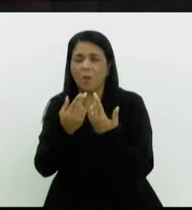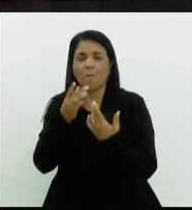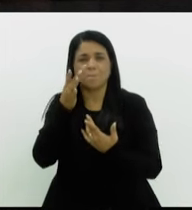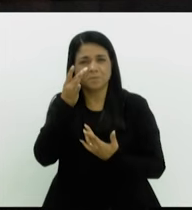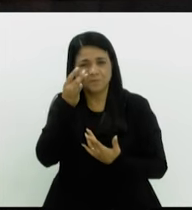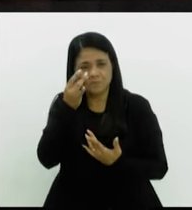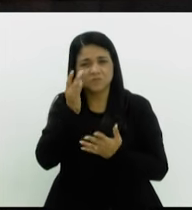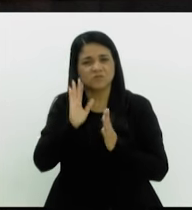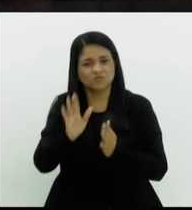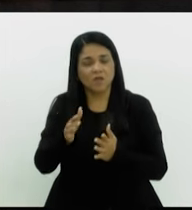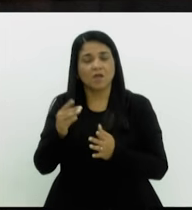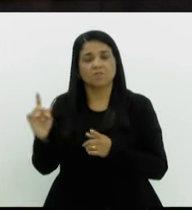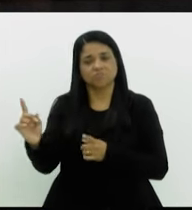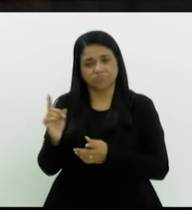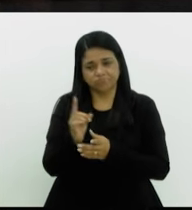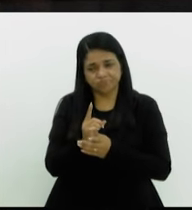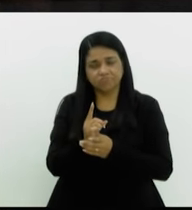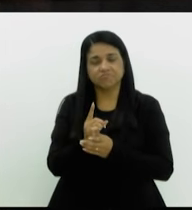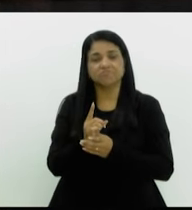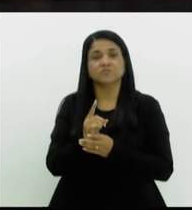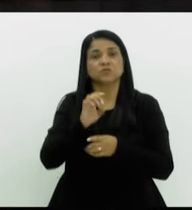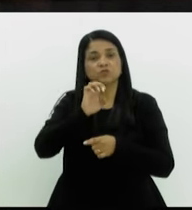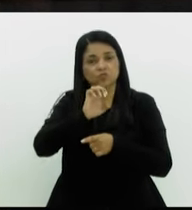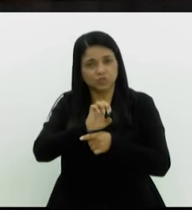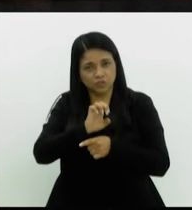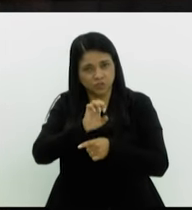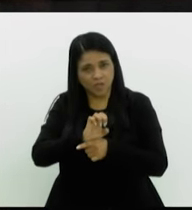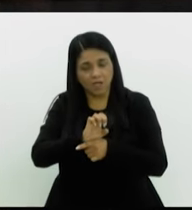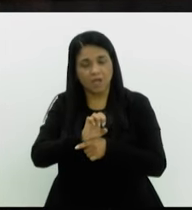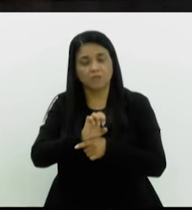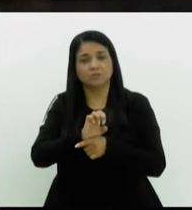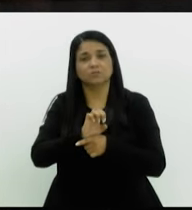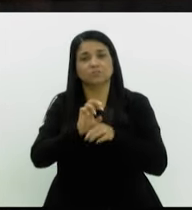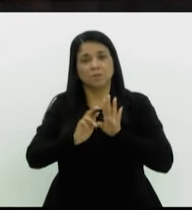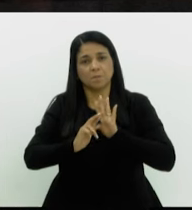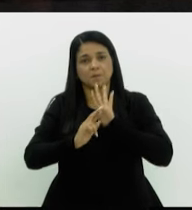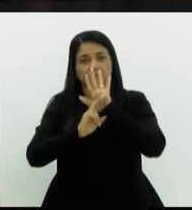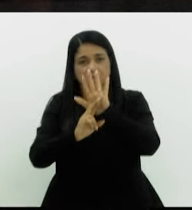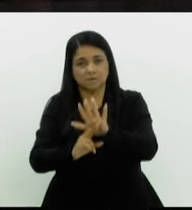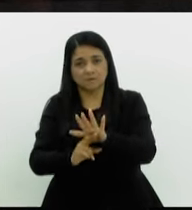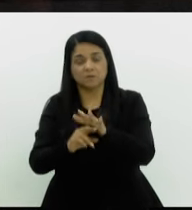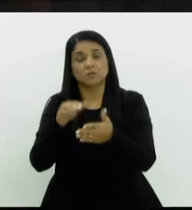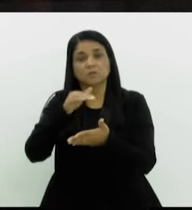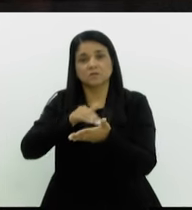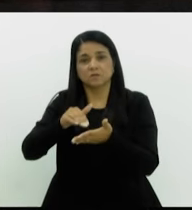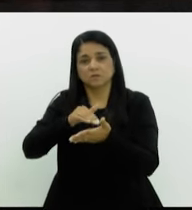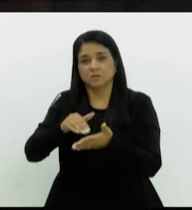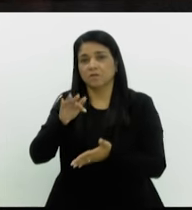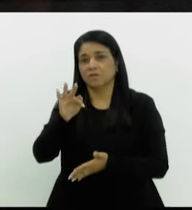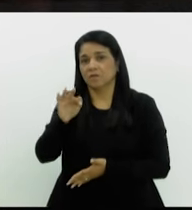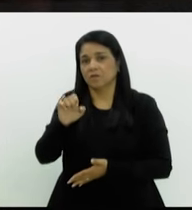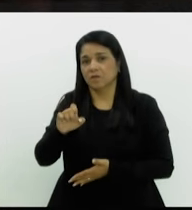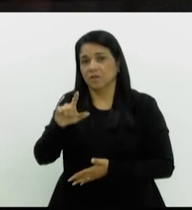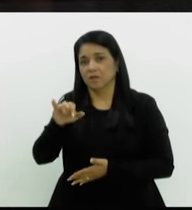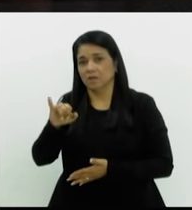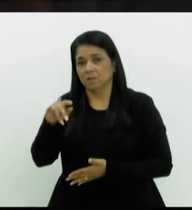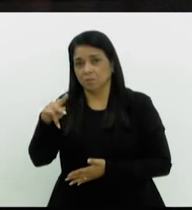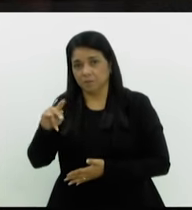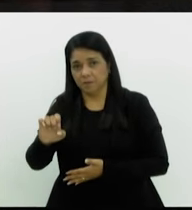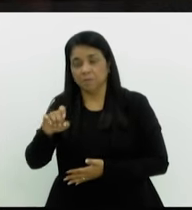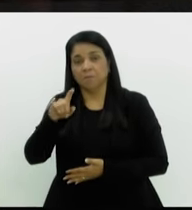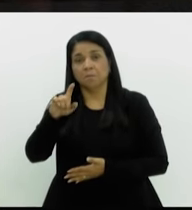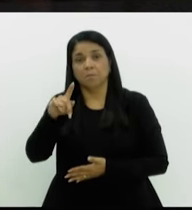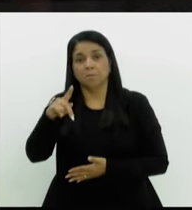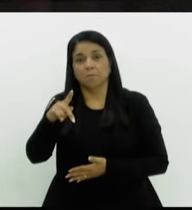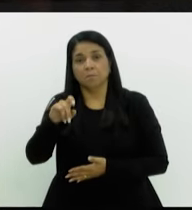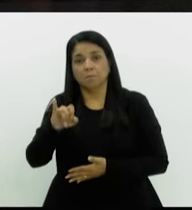inclusive contando com a presença do Estado através do secretário interino Felipe Peixoto, que vem também